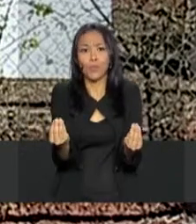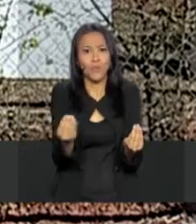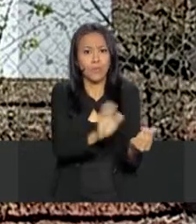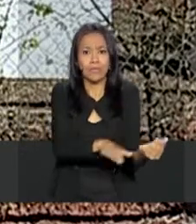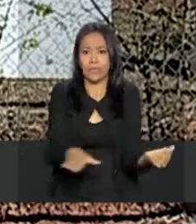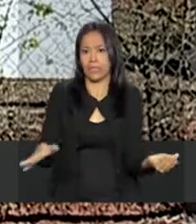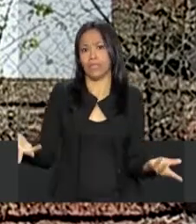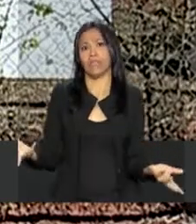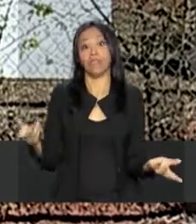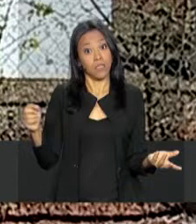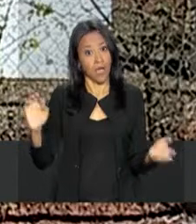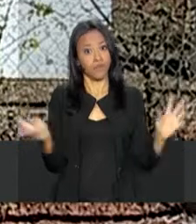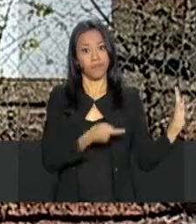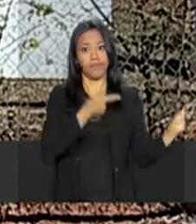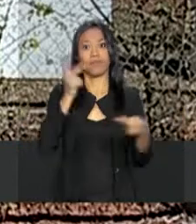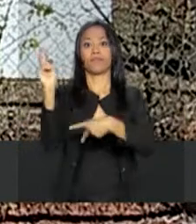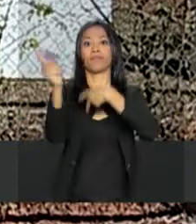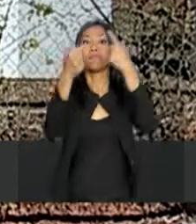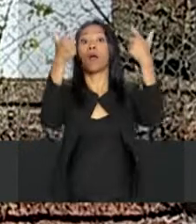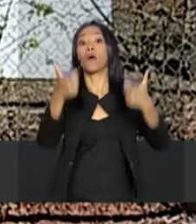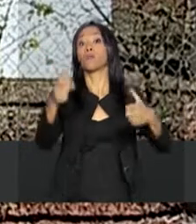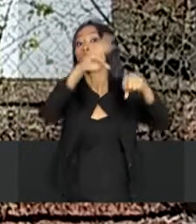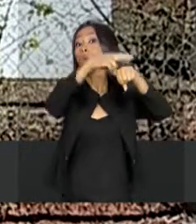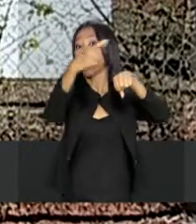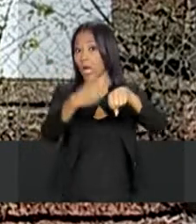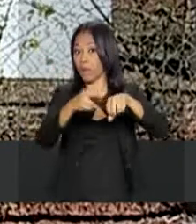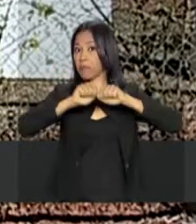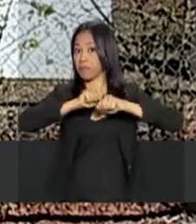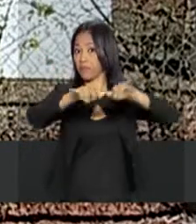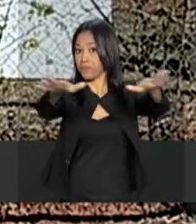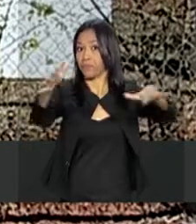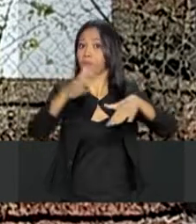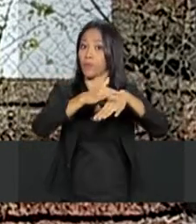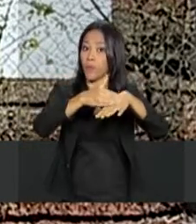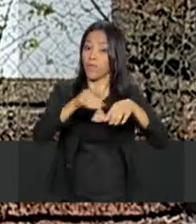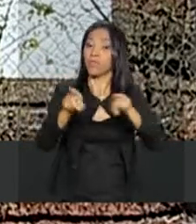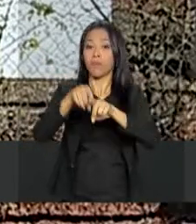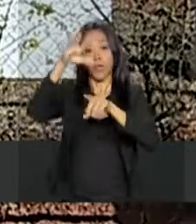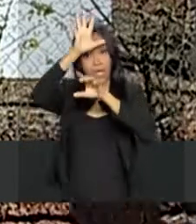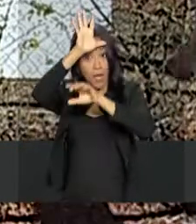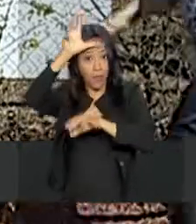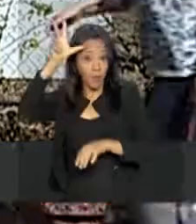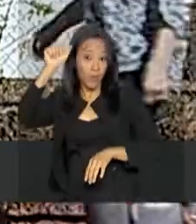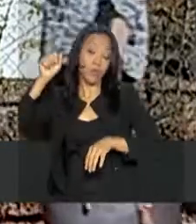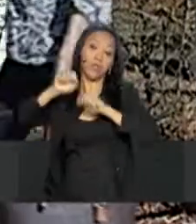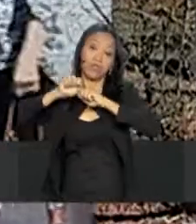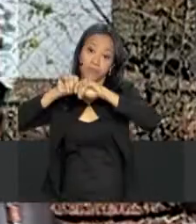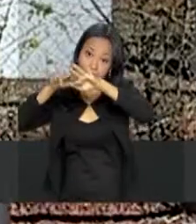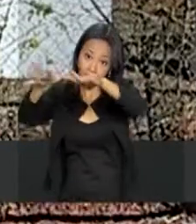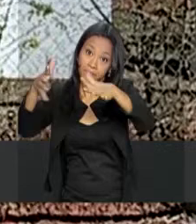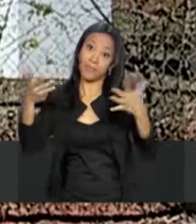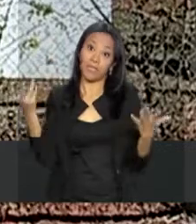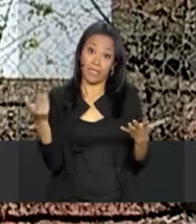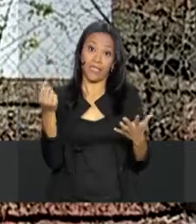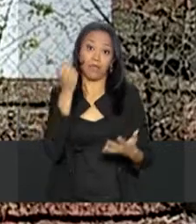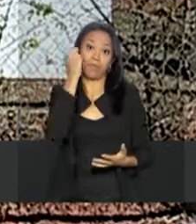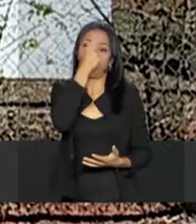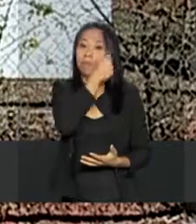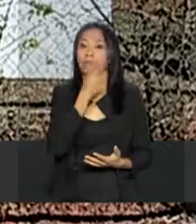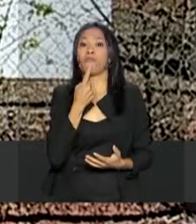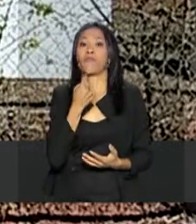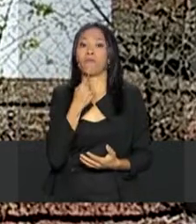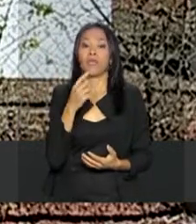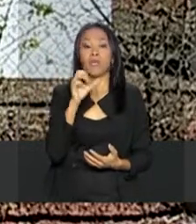olha tem um surto acontecendo esse momento em roraima inclusive e também no amazonas surto de sarampo então é preciso ficar atento